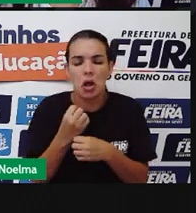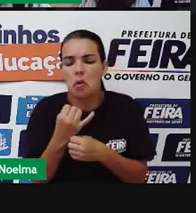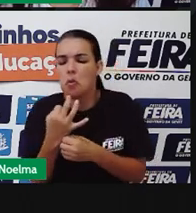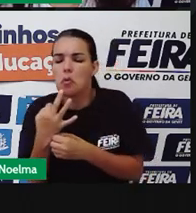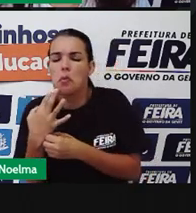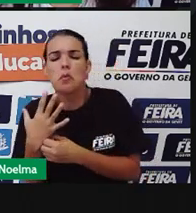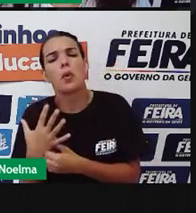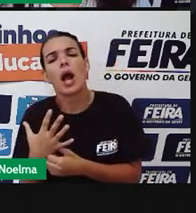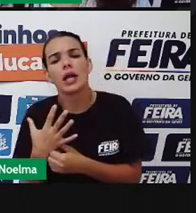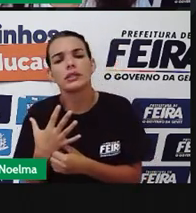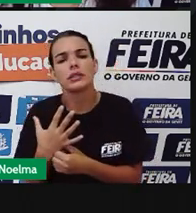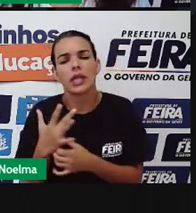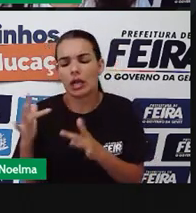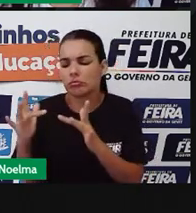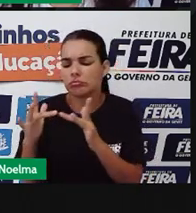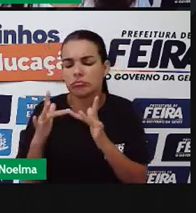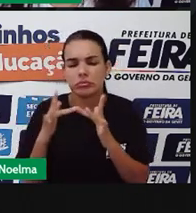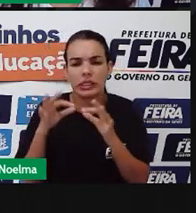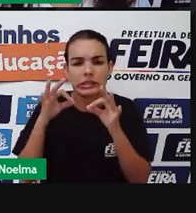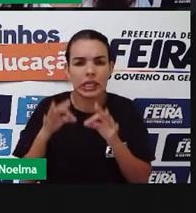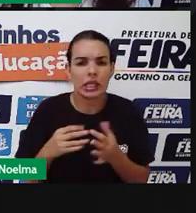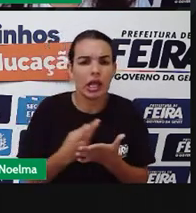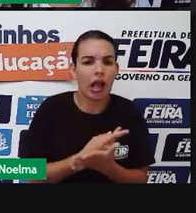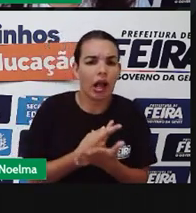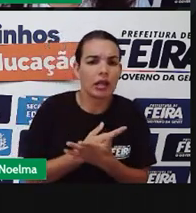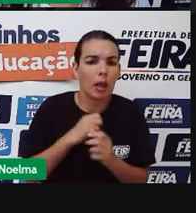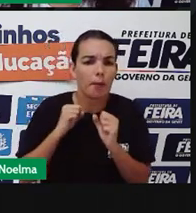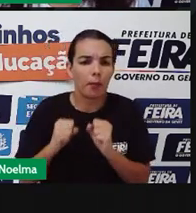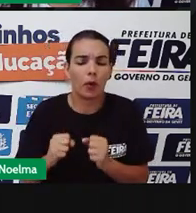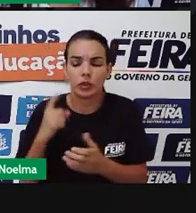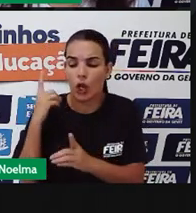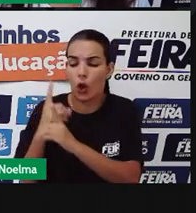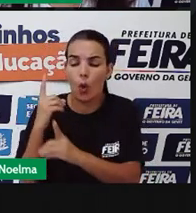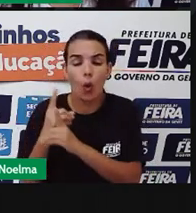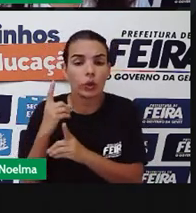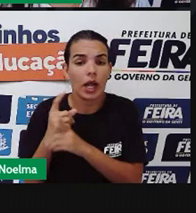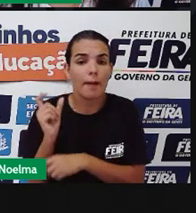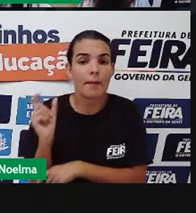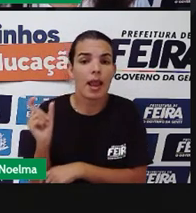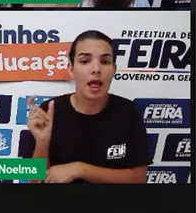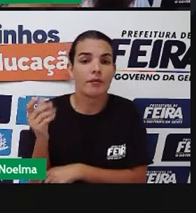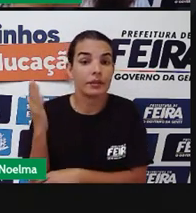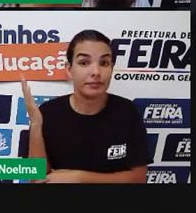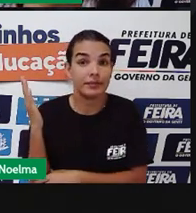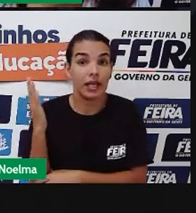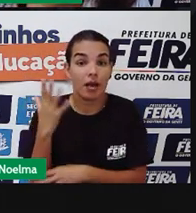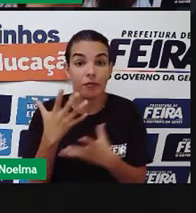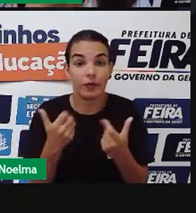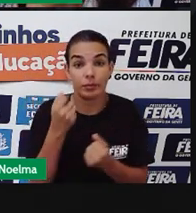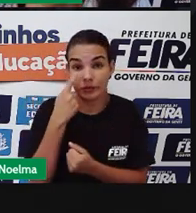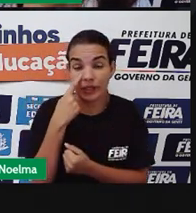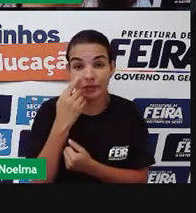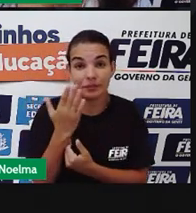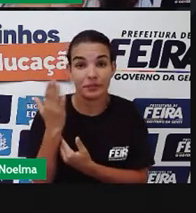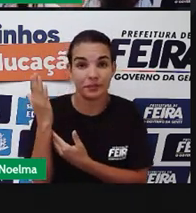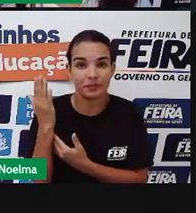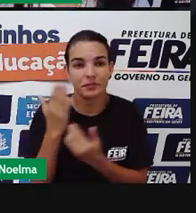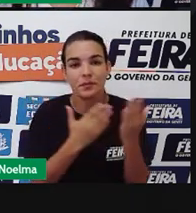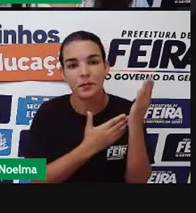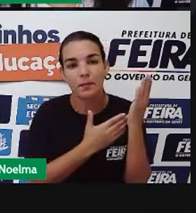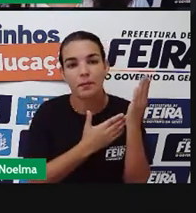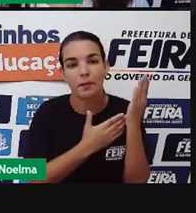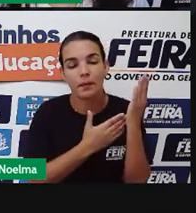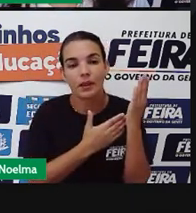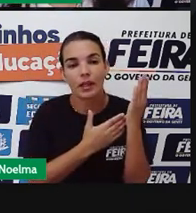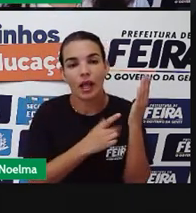correspondências regulares e irregulares podem ser encontradas nessas palavras? Vamos ver aqui? Aqui